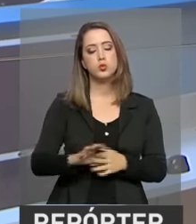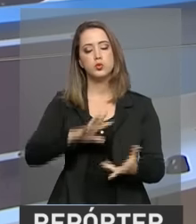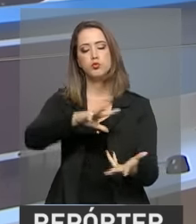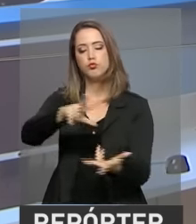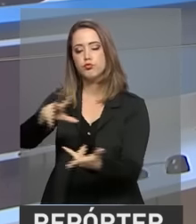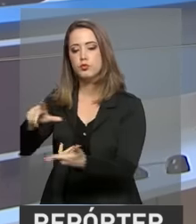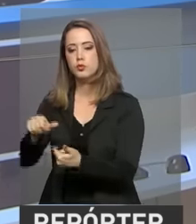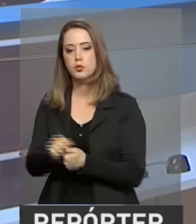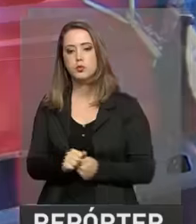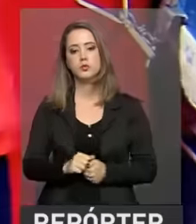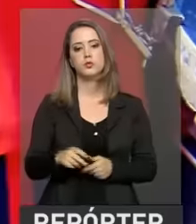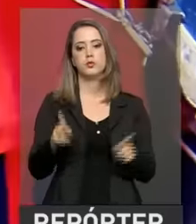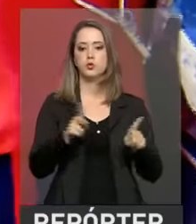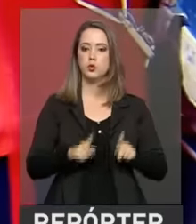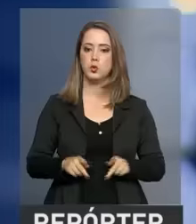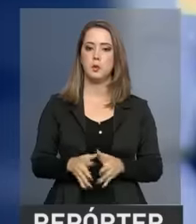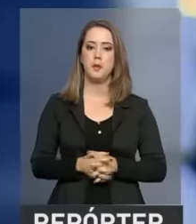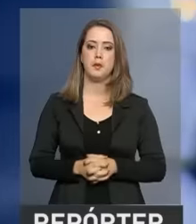Nações